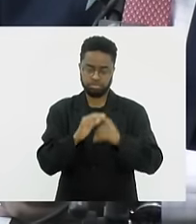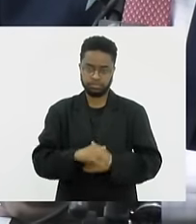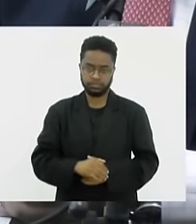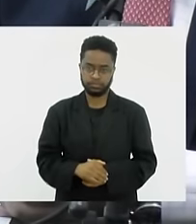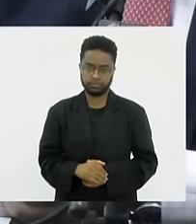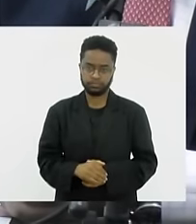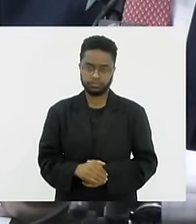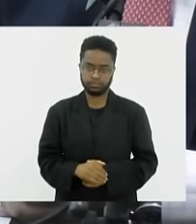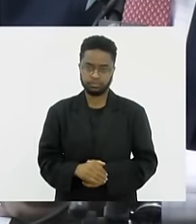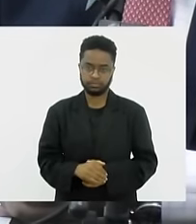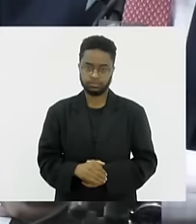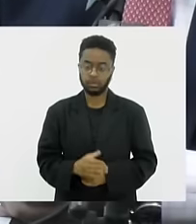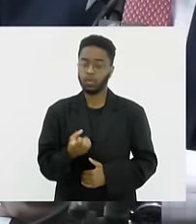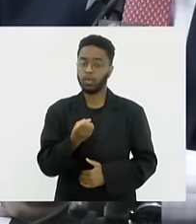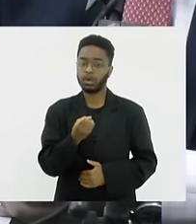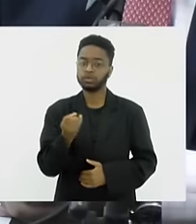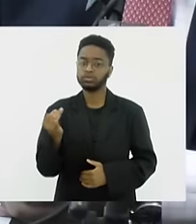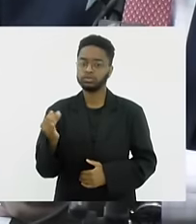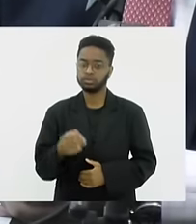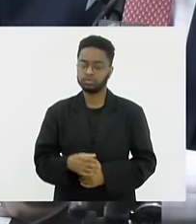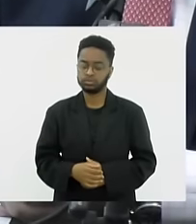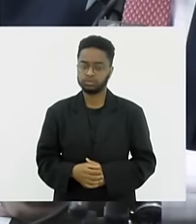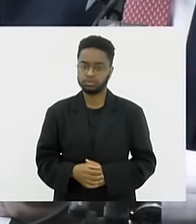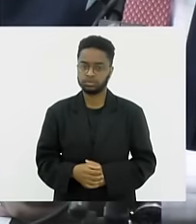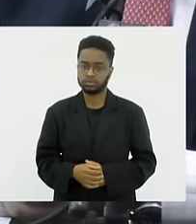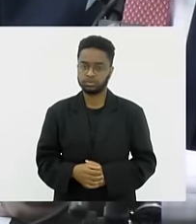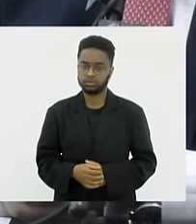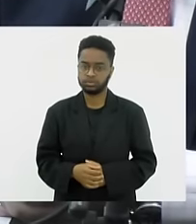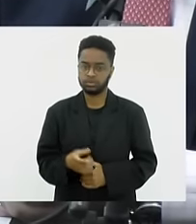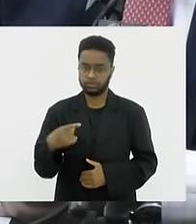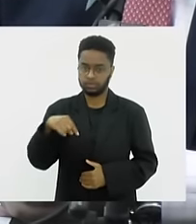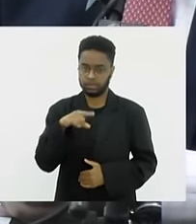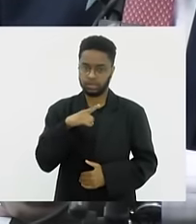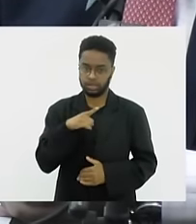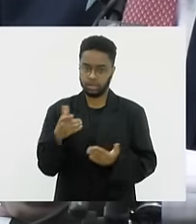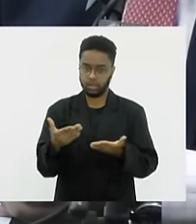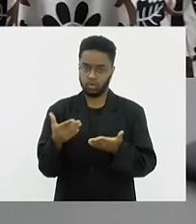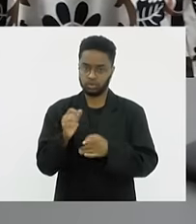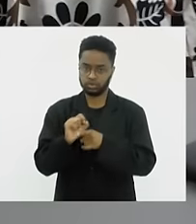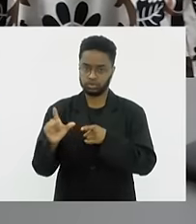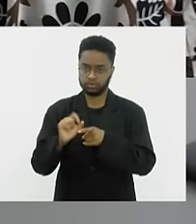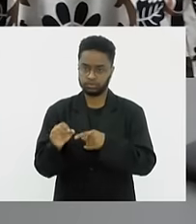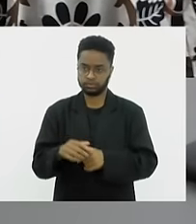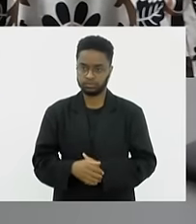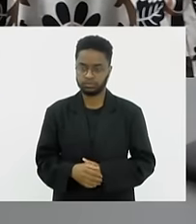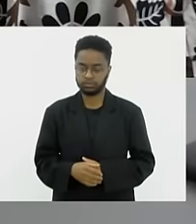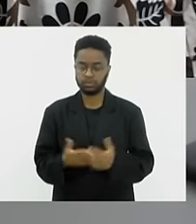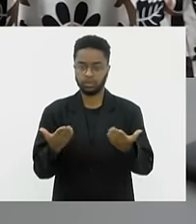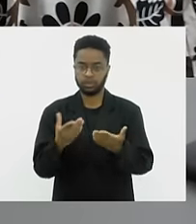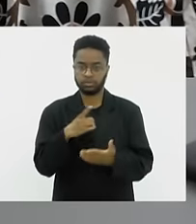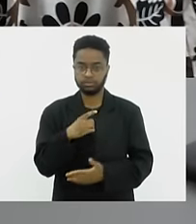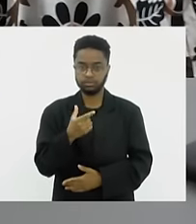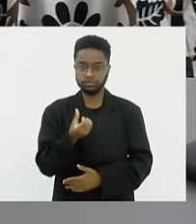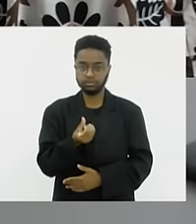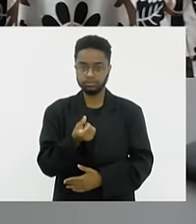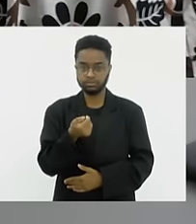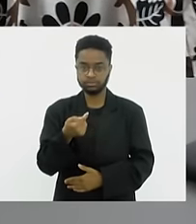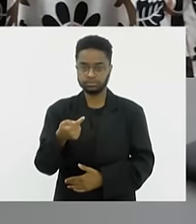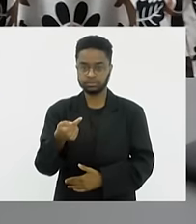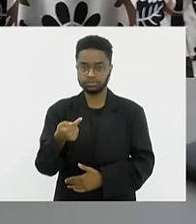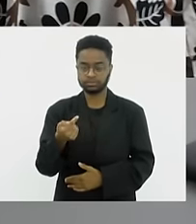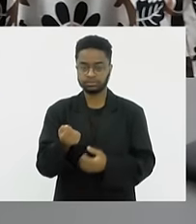do órgão? Quantos veículos o Detro tem hoje locado? Hoje são 67 veículos.